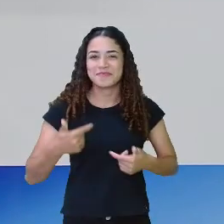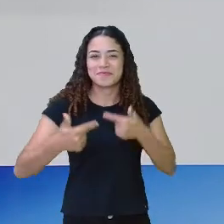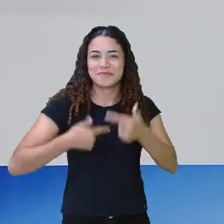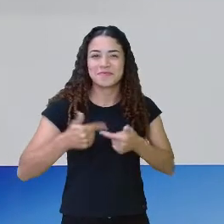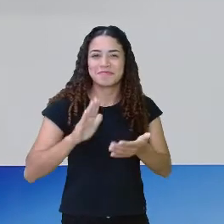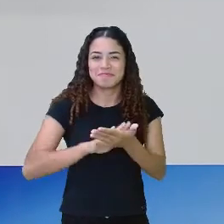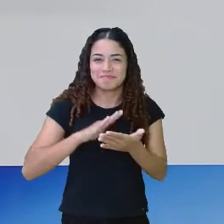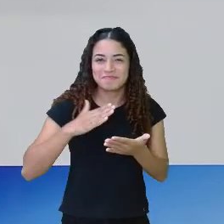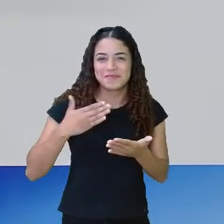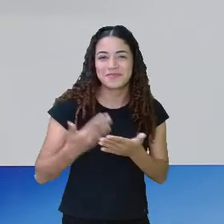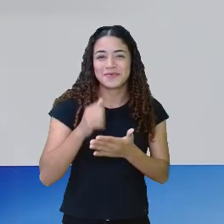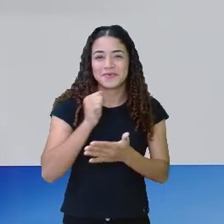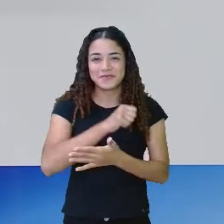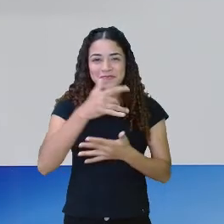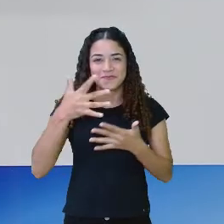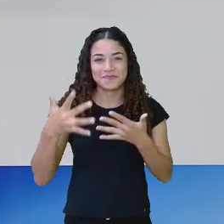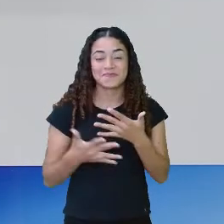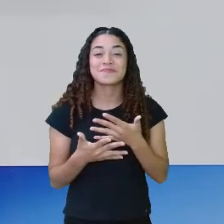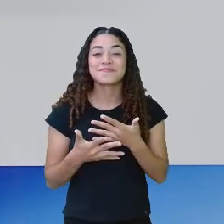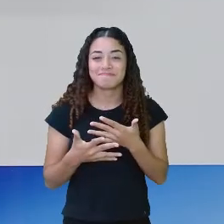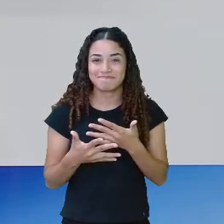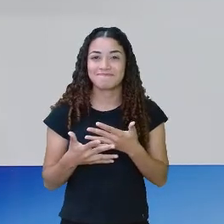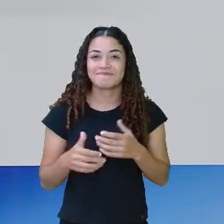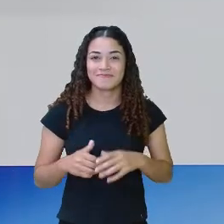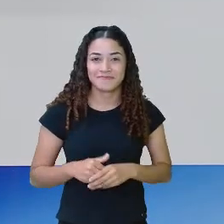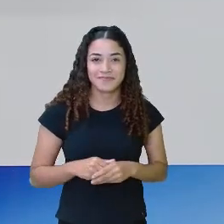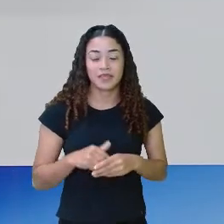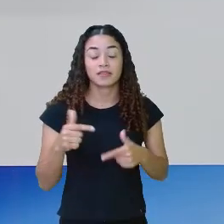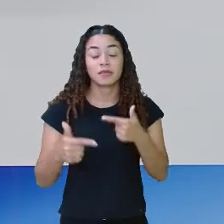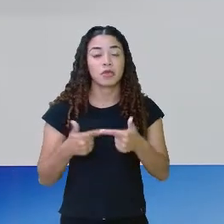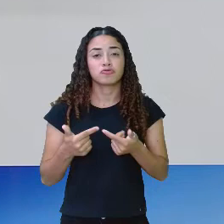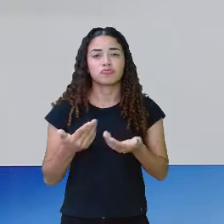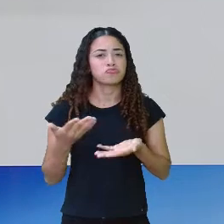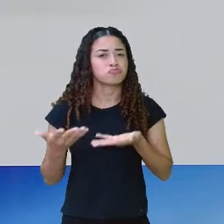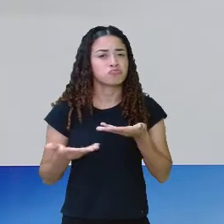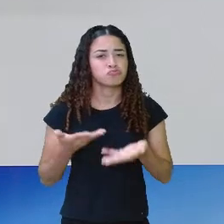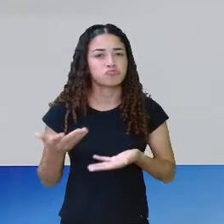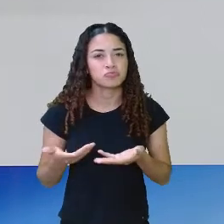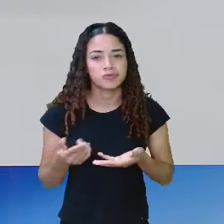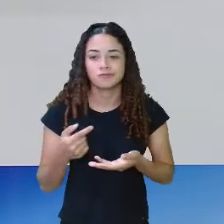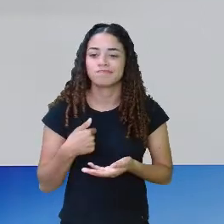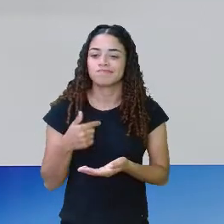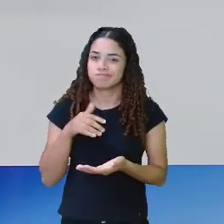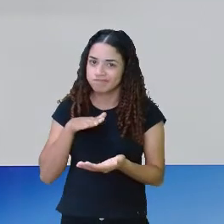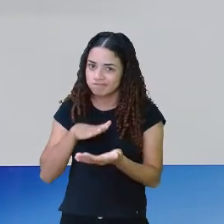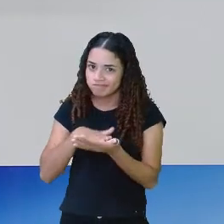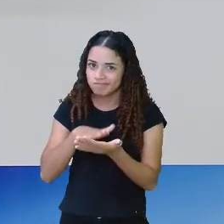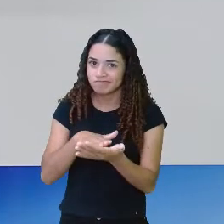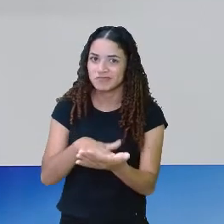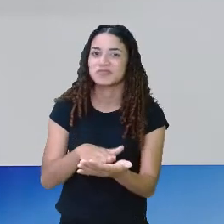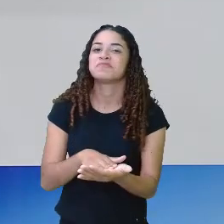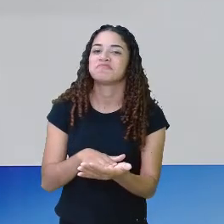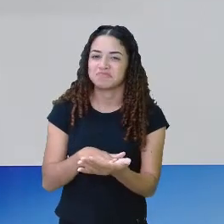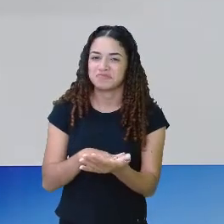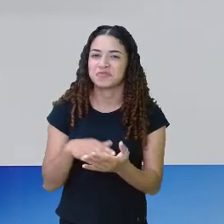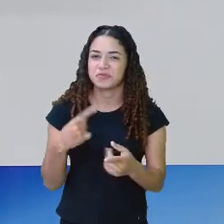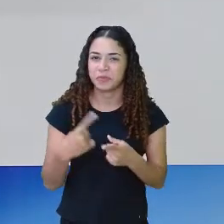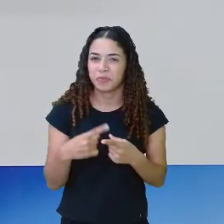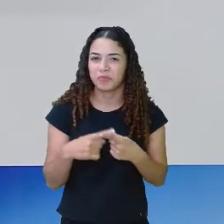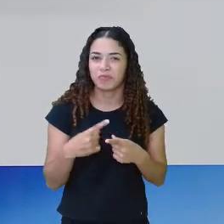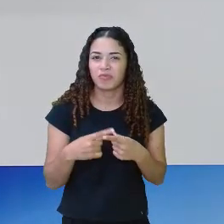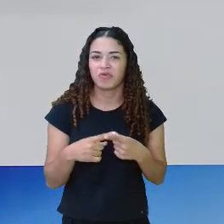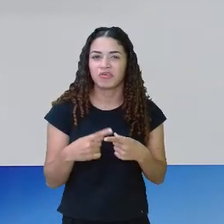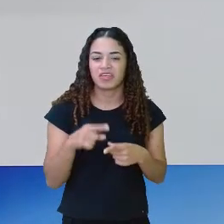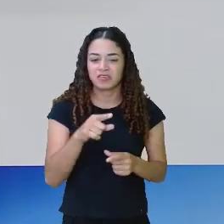maravilhoso de interpretação de Libras, né? Trabalho esse que elogio sem medidas, porque